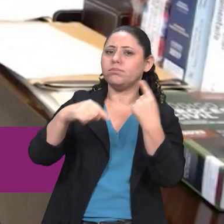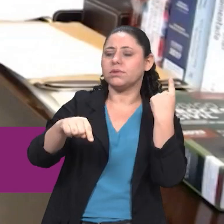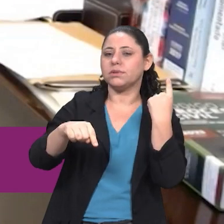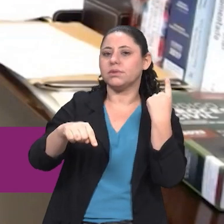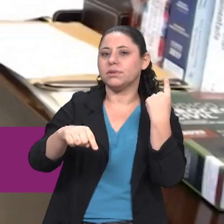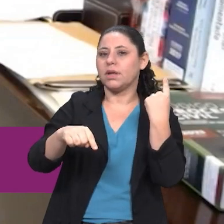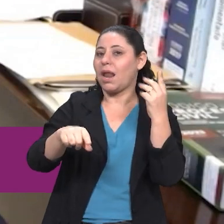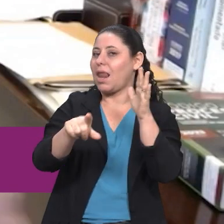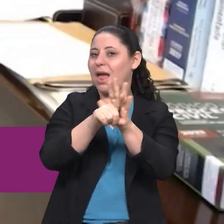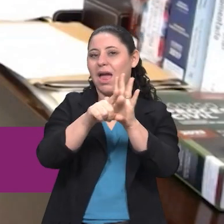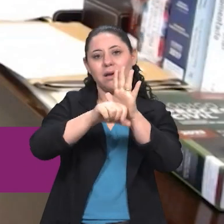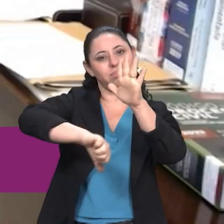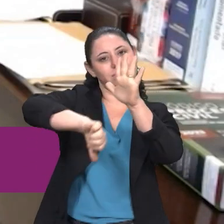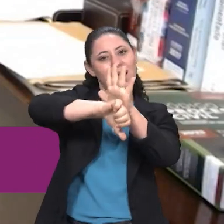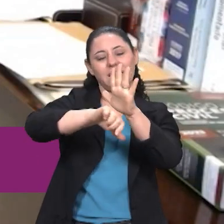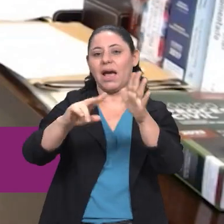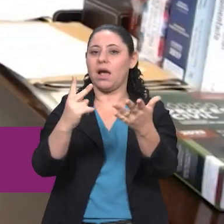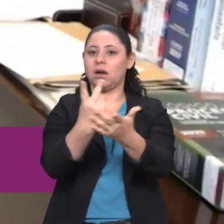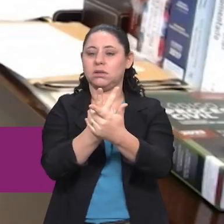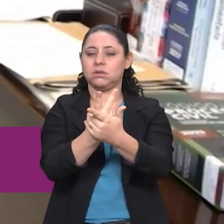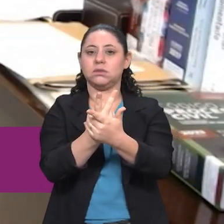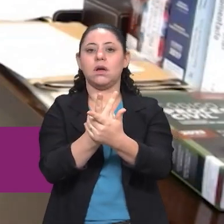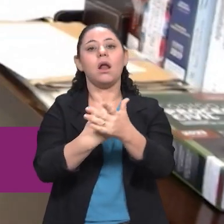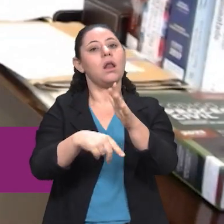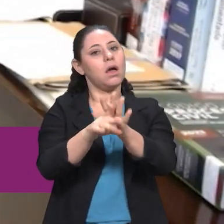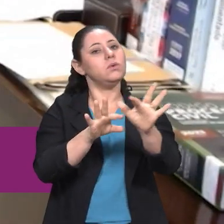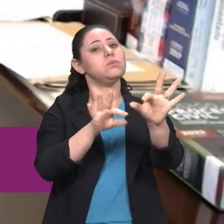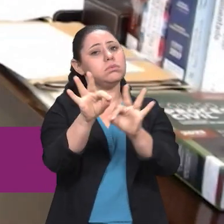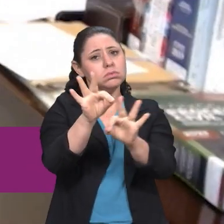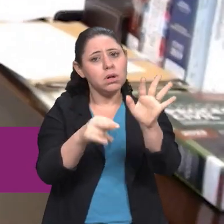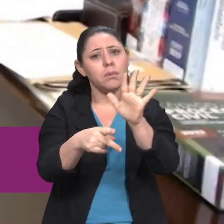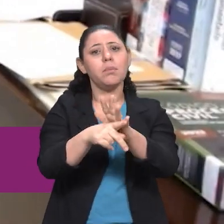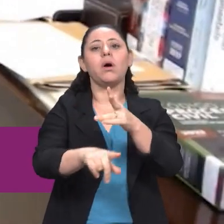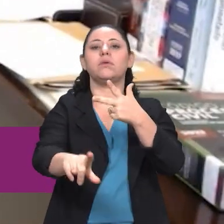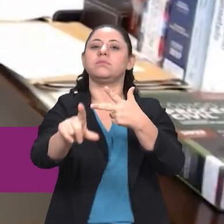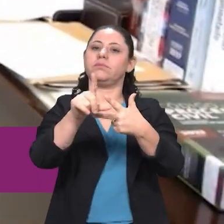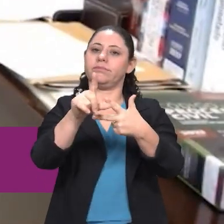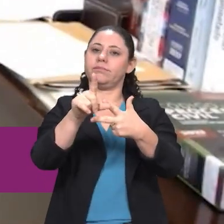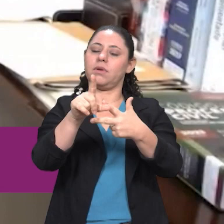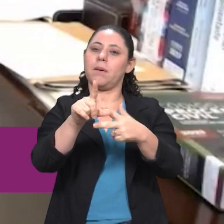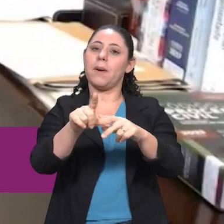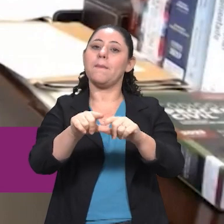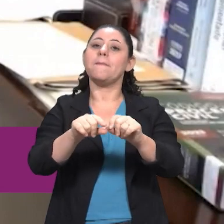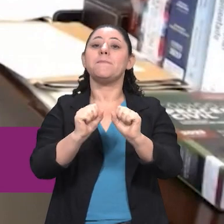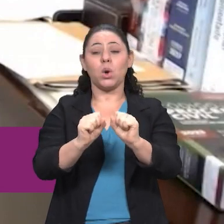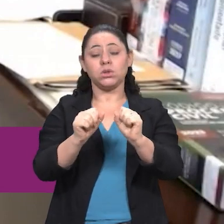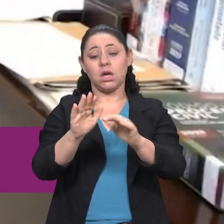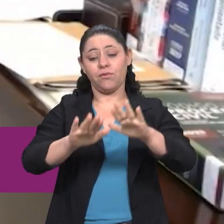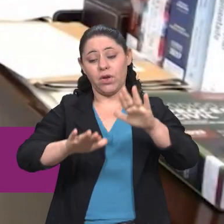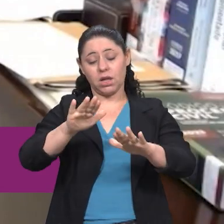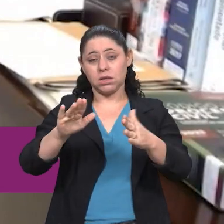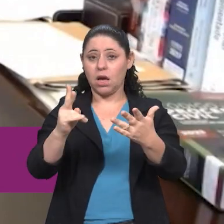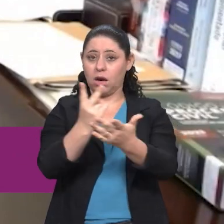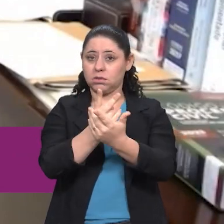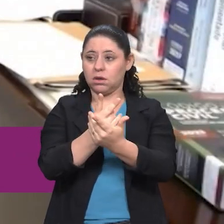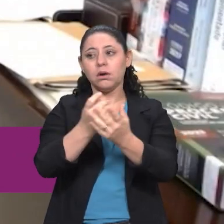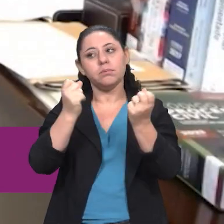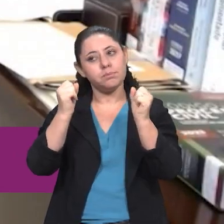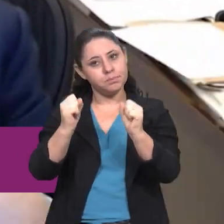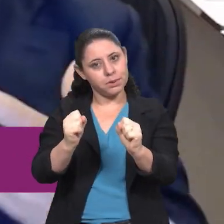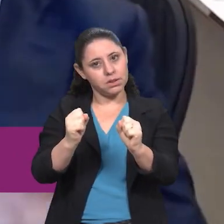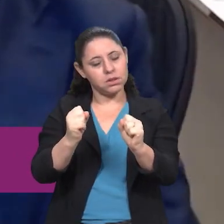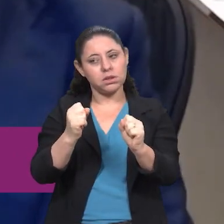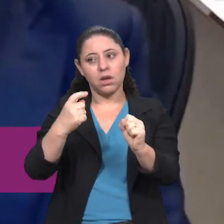há ilegalidades, mesmo em leis que são elaboradas pelo Poder Legislativo, e é necessário que a sociedade se